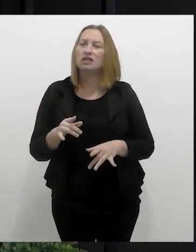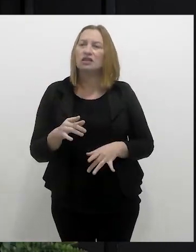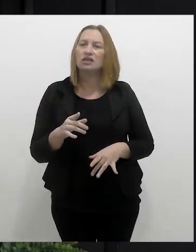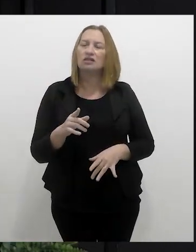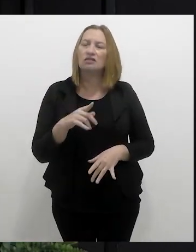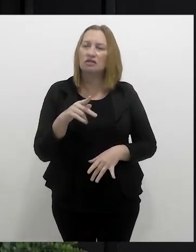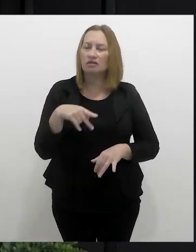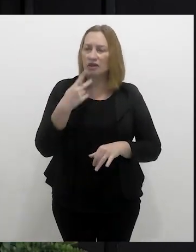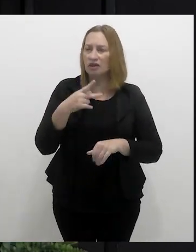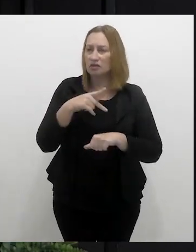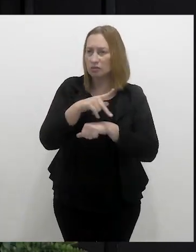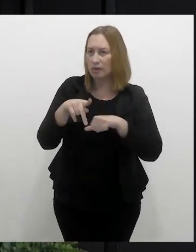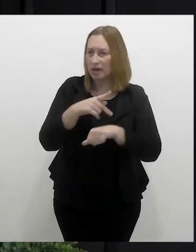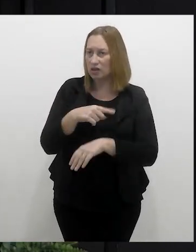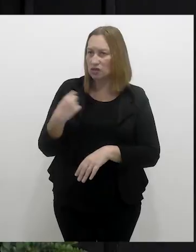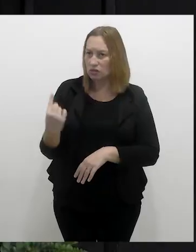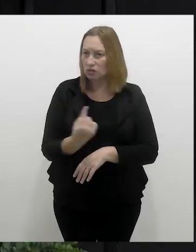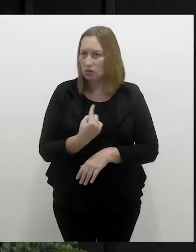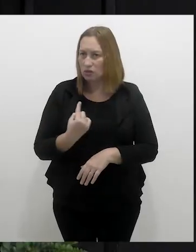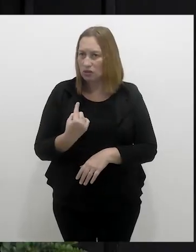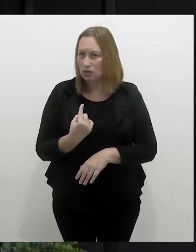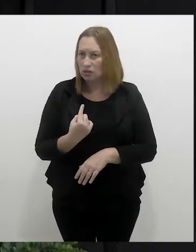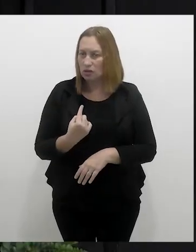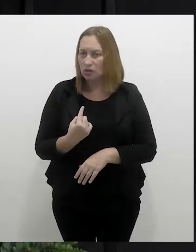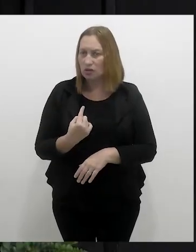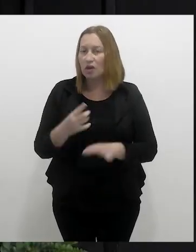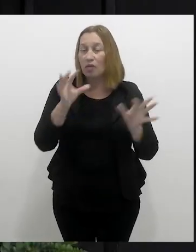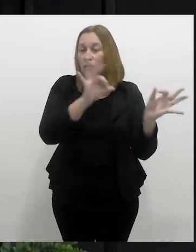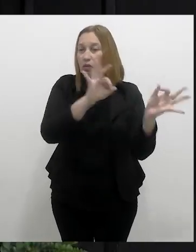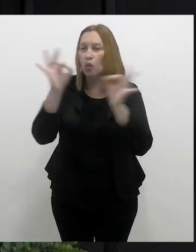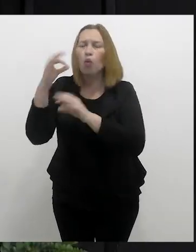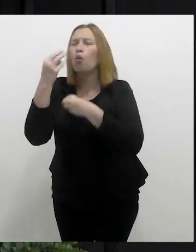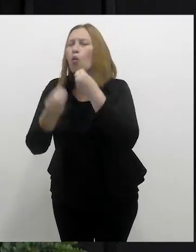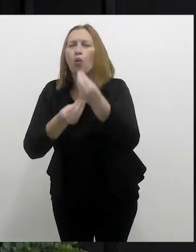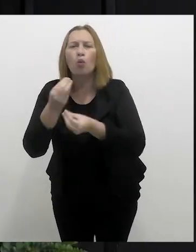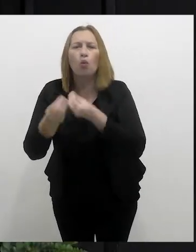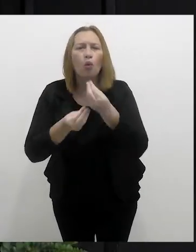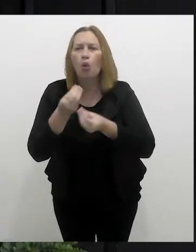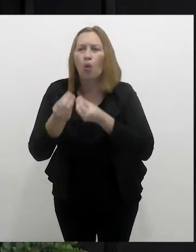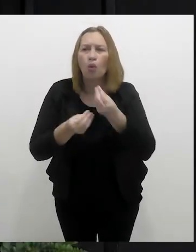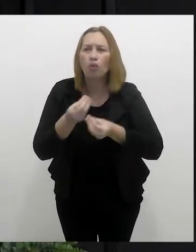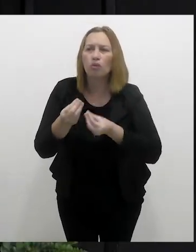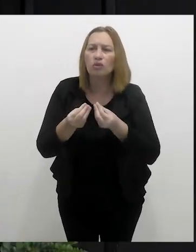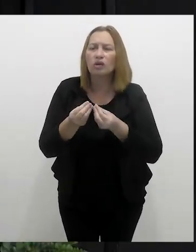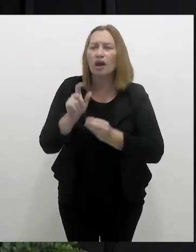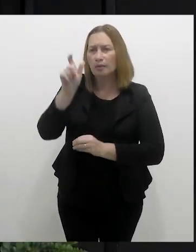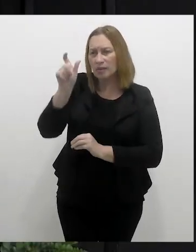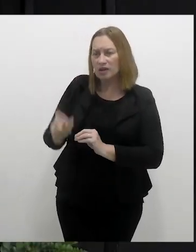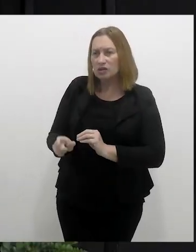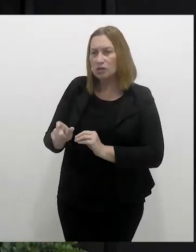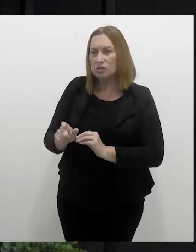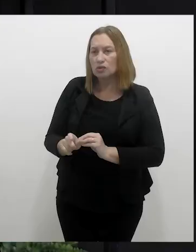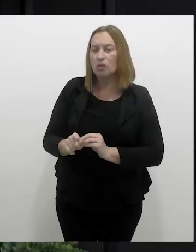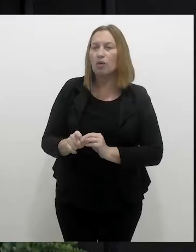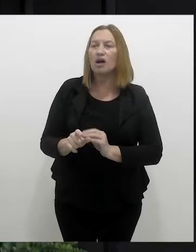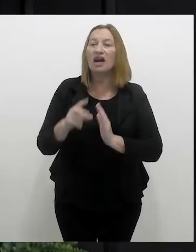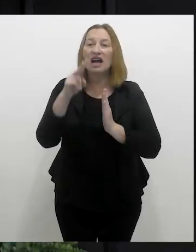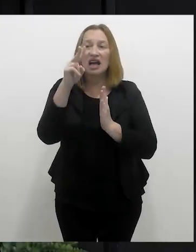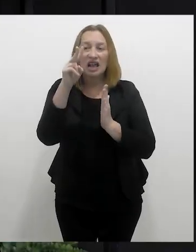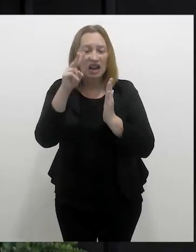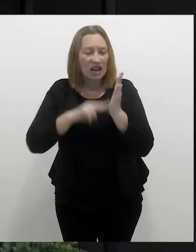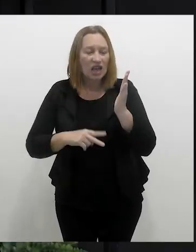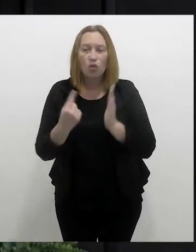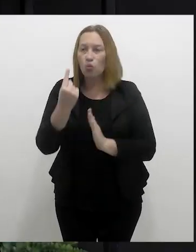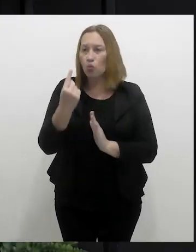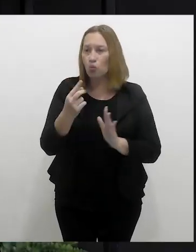falando em se tratando do nosso país. Conta para o nosso espectador como funciona a pessoa ler um livro